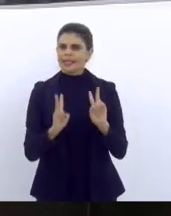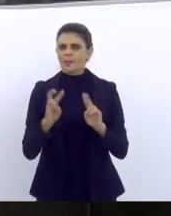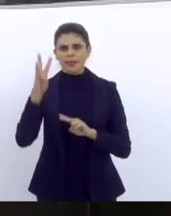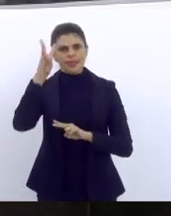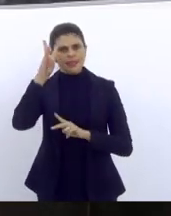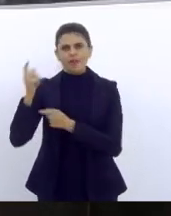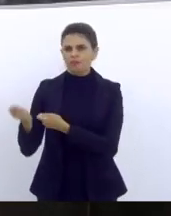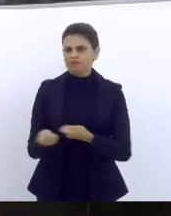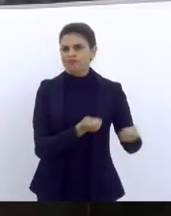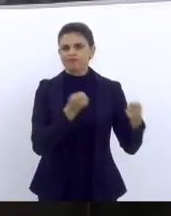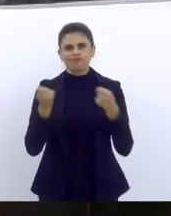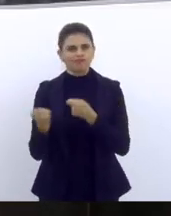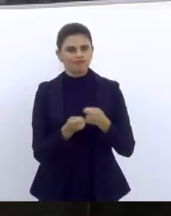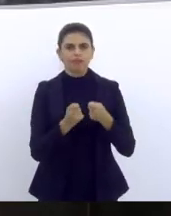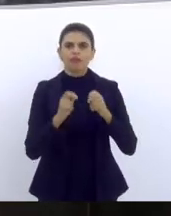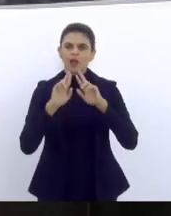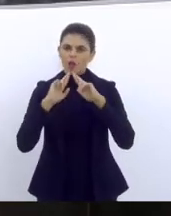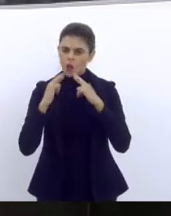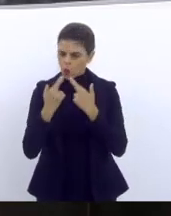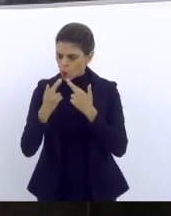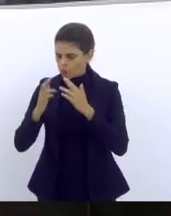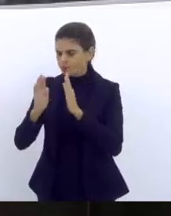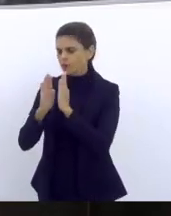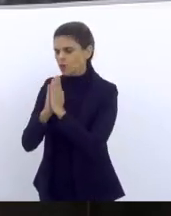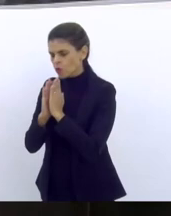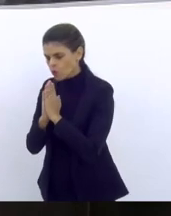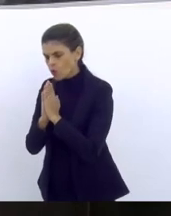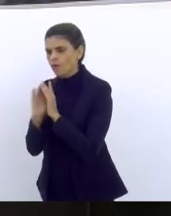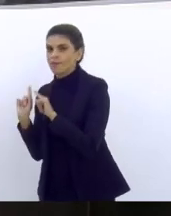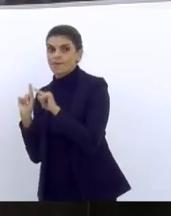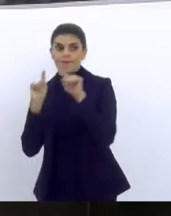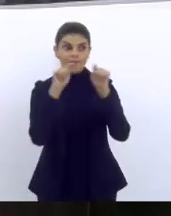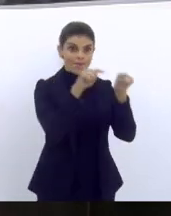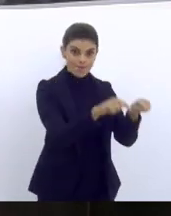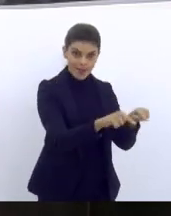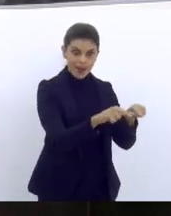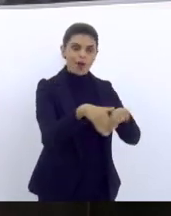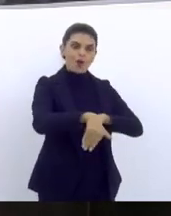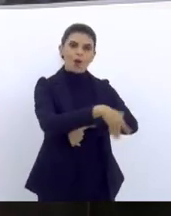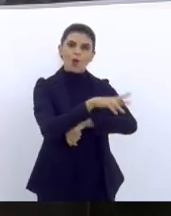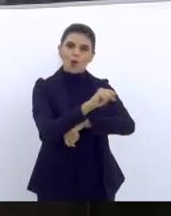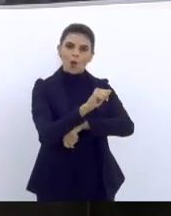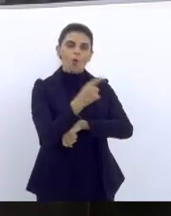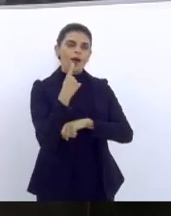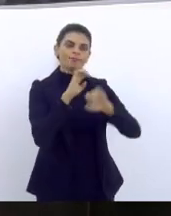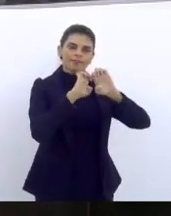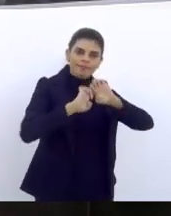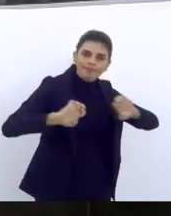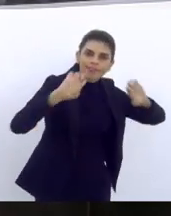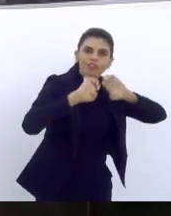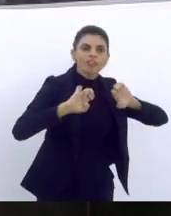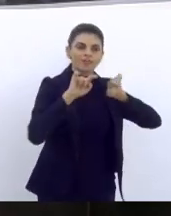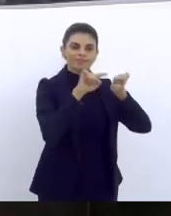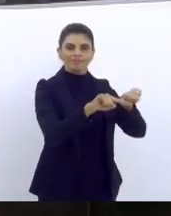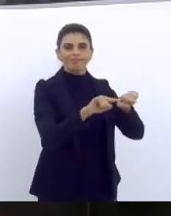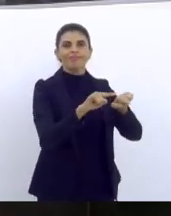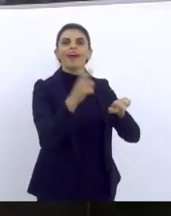reúne, para ir para a rua, como o pastor falou aqui, para tentar ganhar talvez mais um. Dar uma oportunidade.